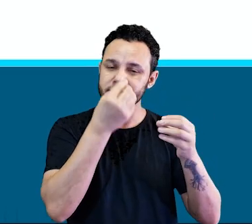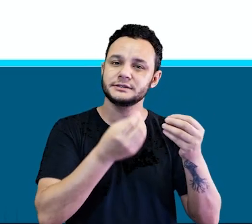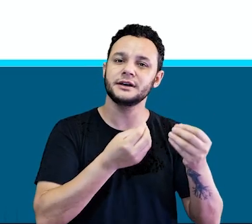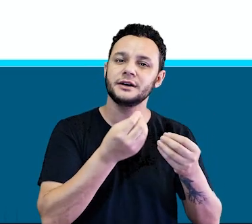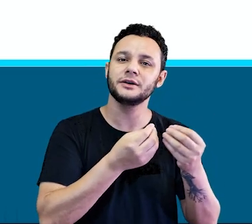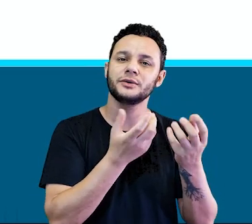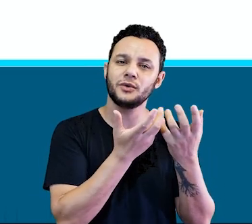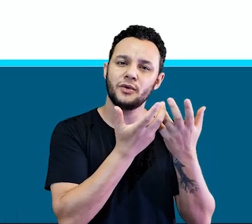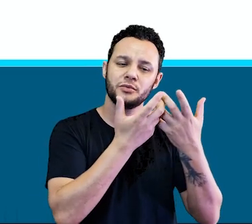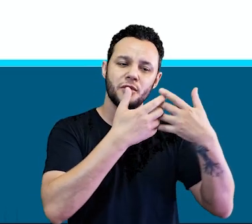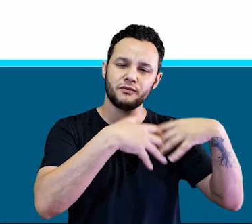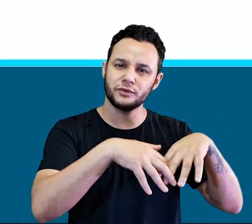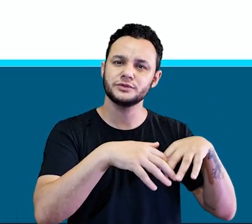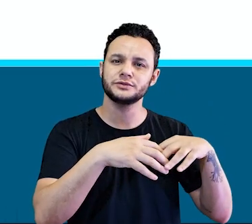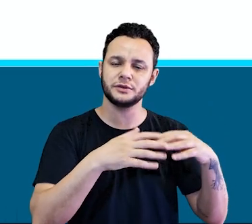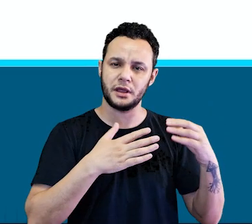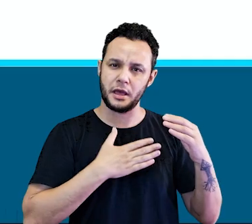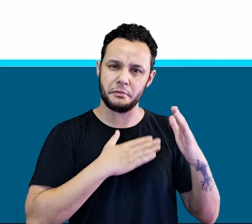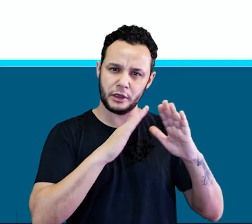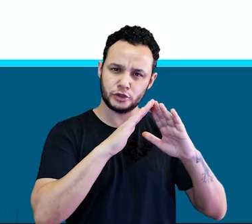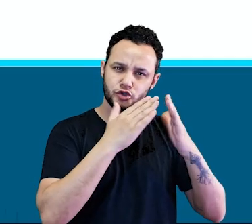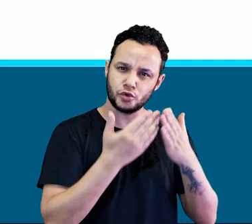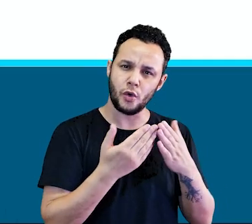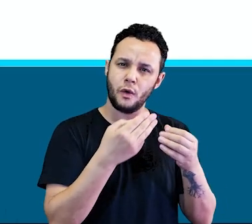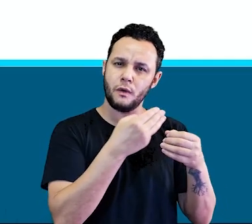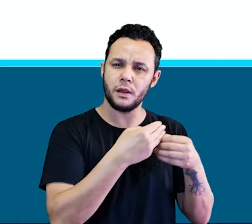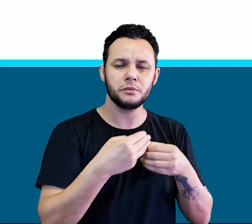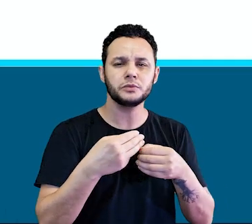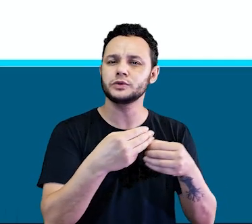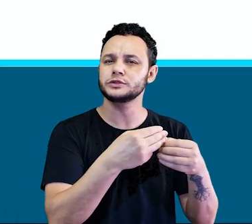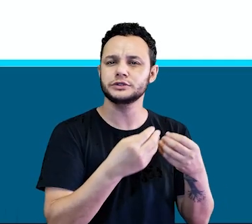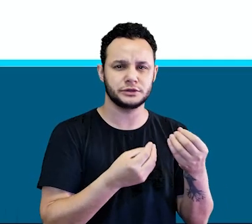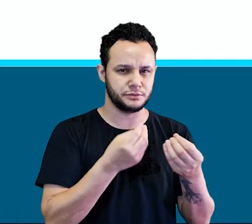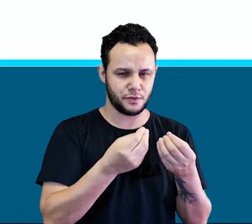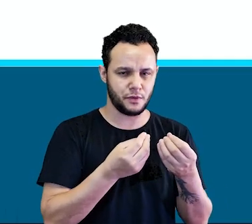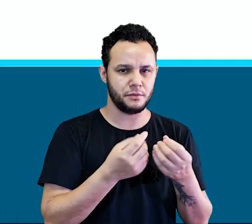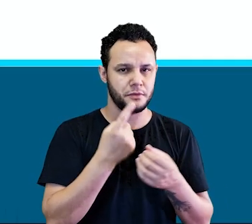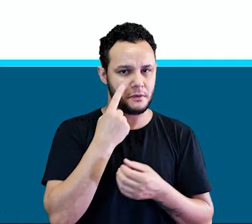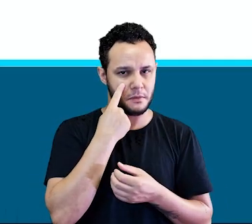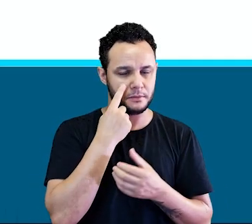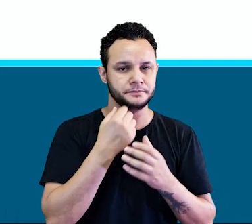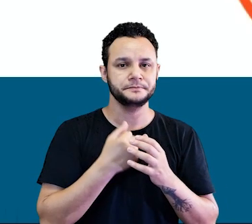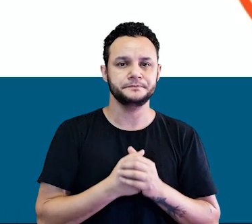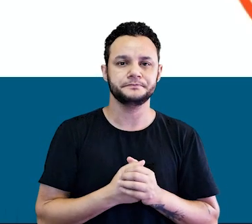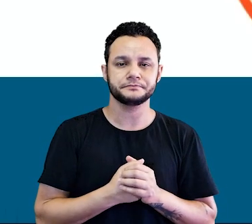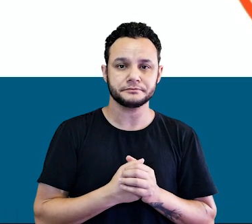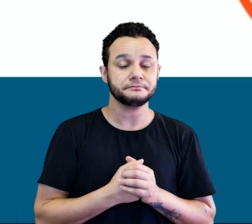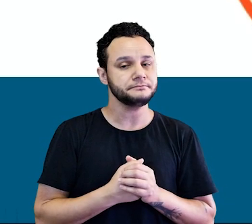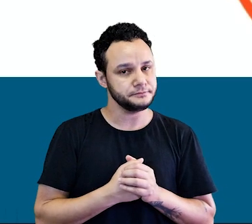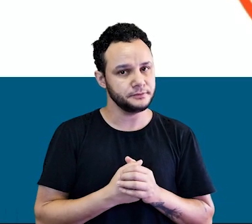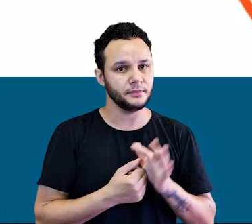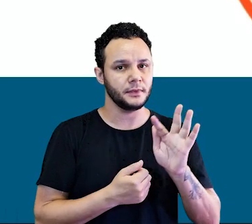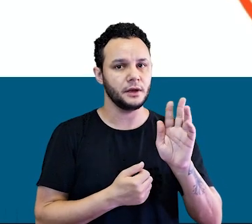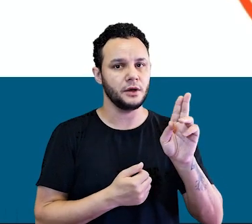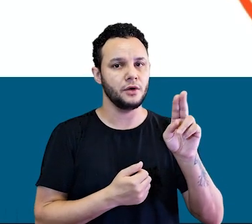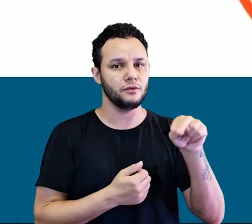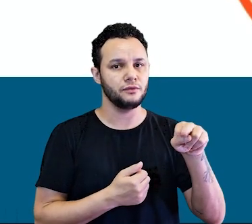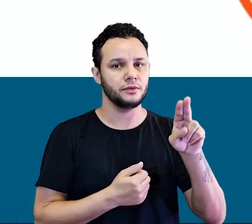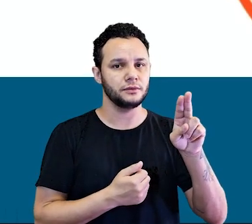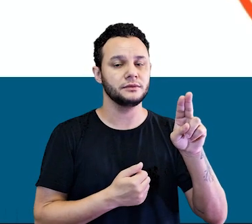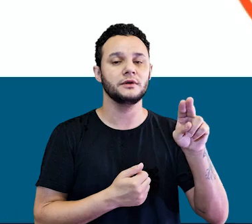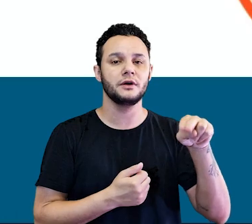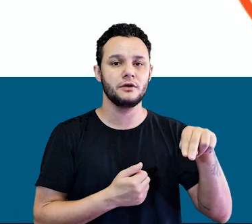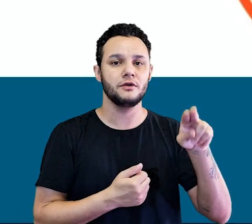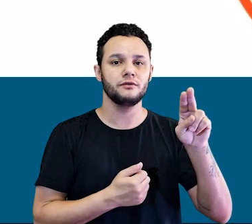precisa pensar o financiamento da educação lá na minha escola, lá no meu município, de uma forma também global. Bom, o que é o